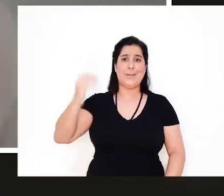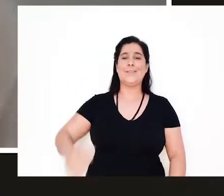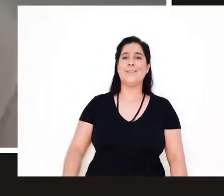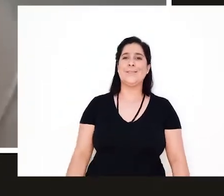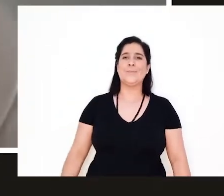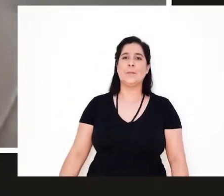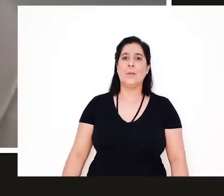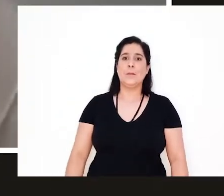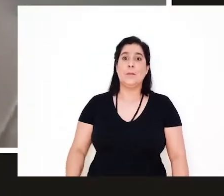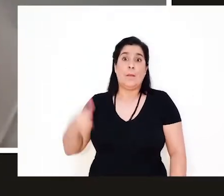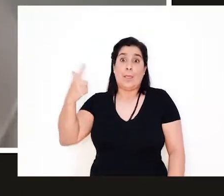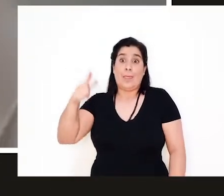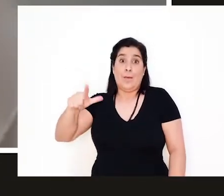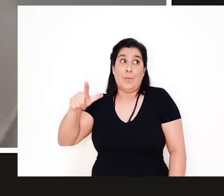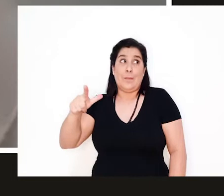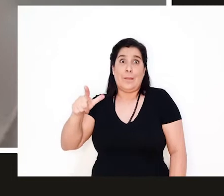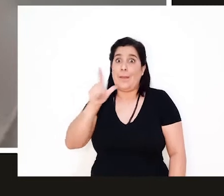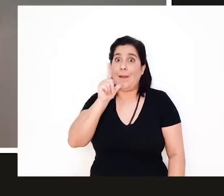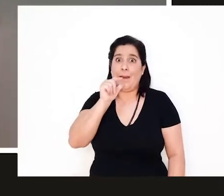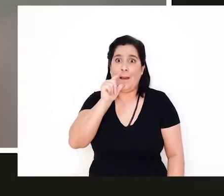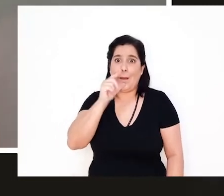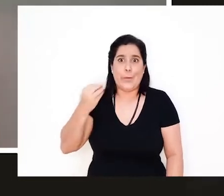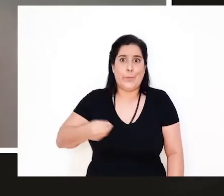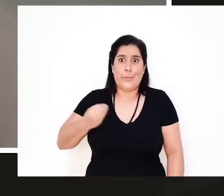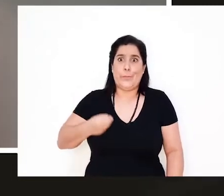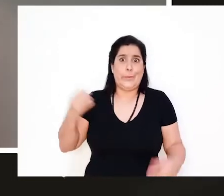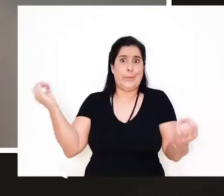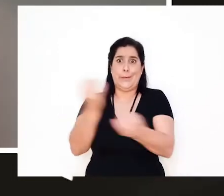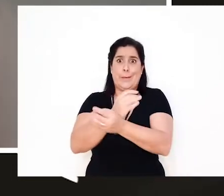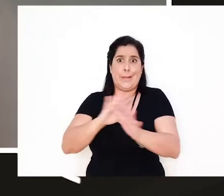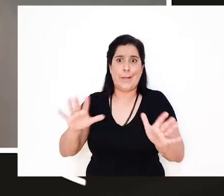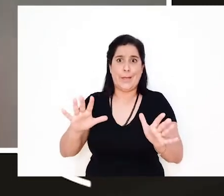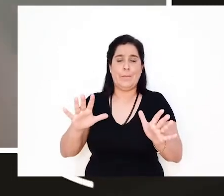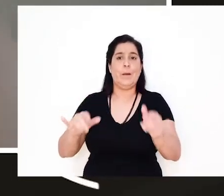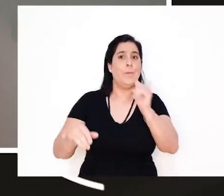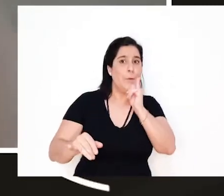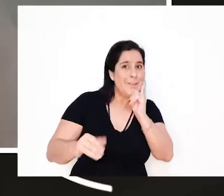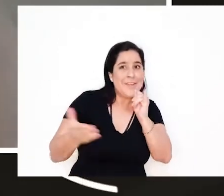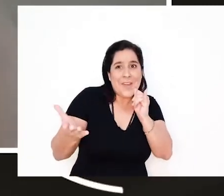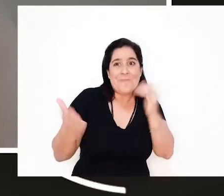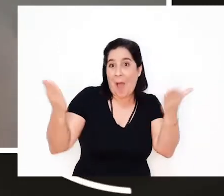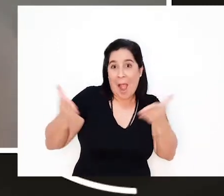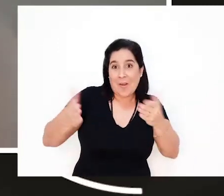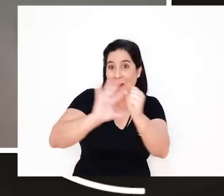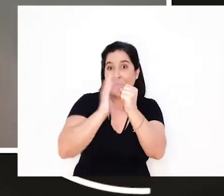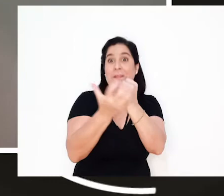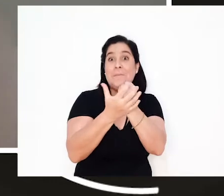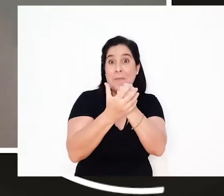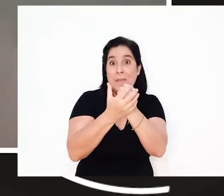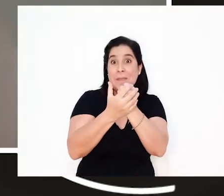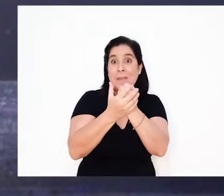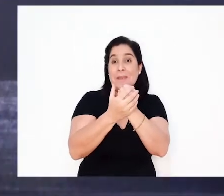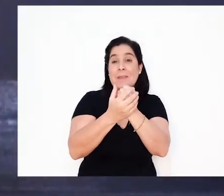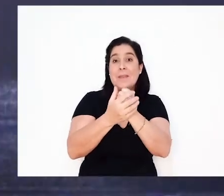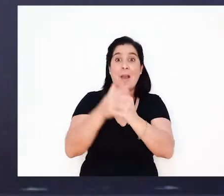gente. Sem a água, a gente jamais viveria, né? Tanto é, né, que agora a pandemia, eles falam o quê? Lavar as mãos o tempo todo,